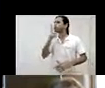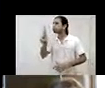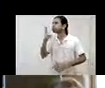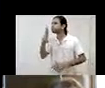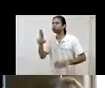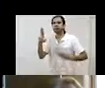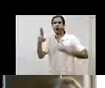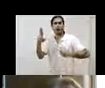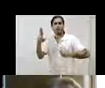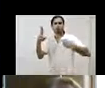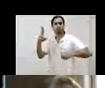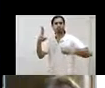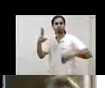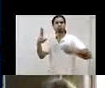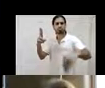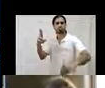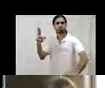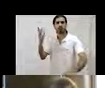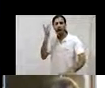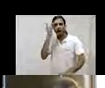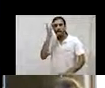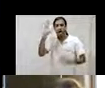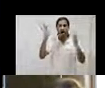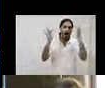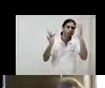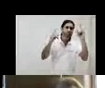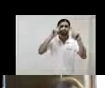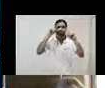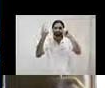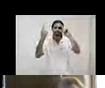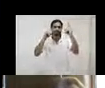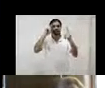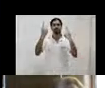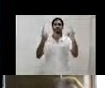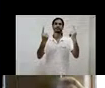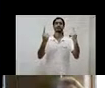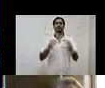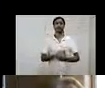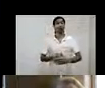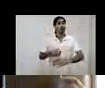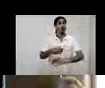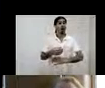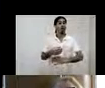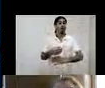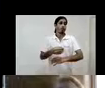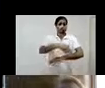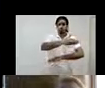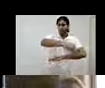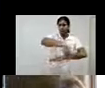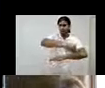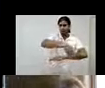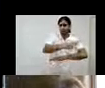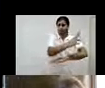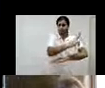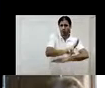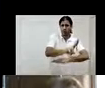Assim, o caráter formal de nomear as ruas é substituído pela exigência de um novo jogo de